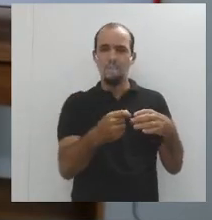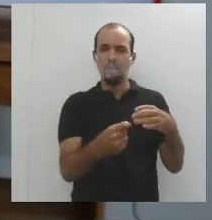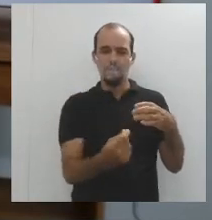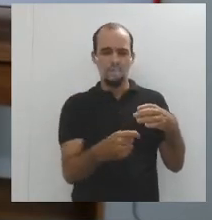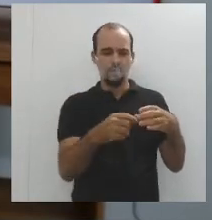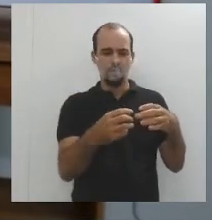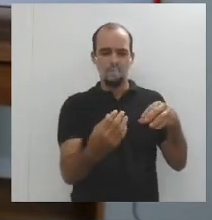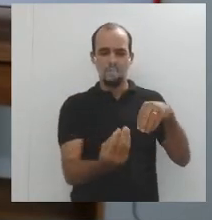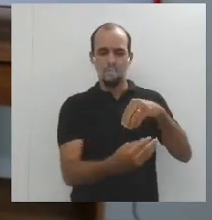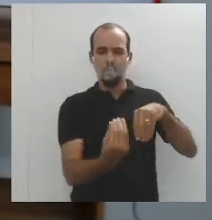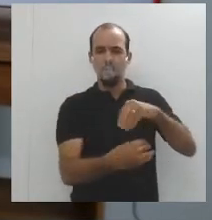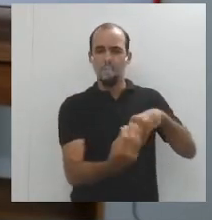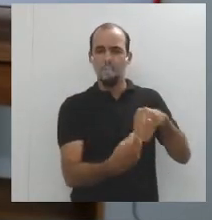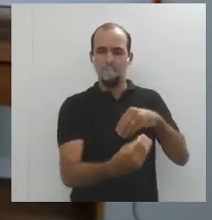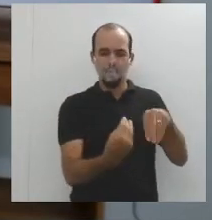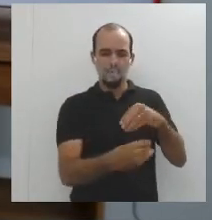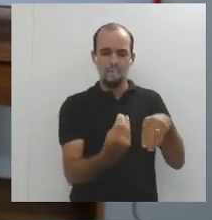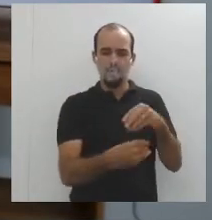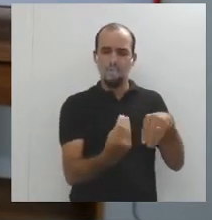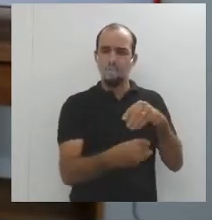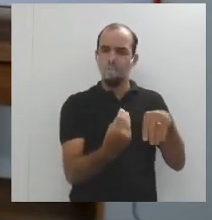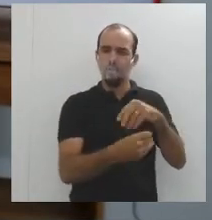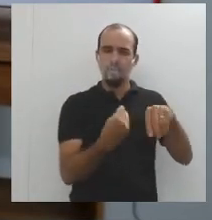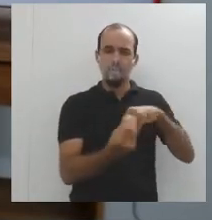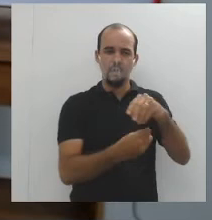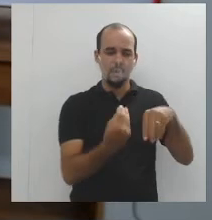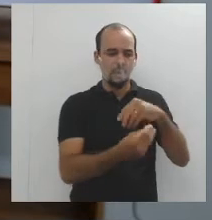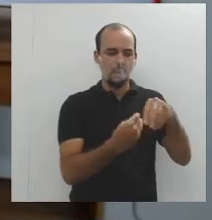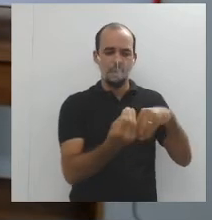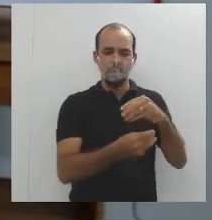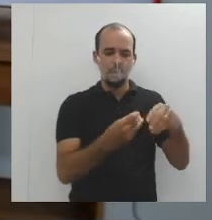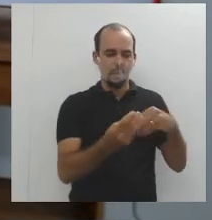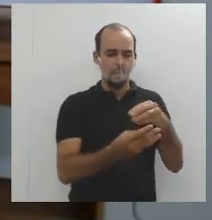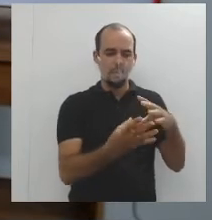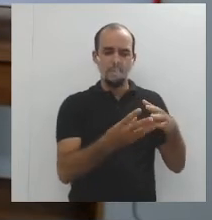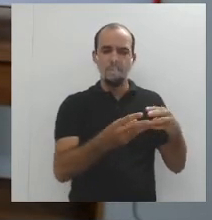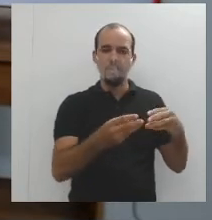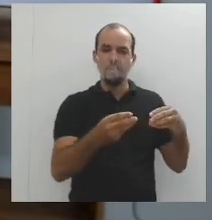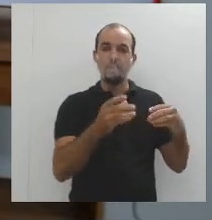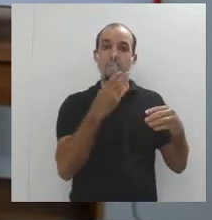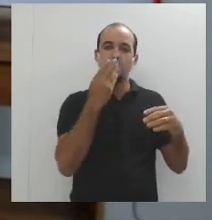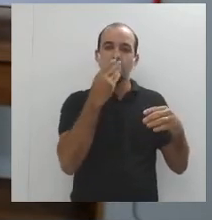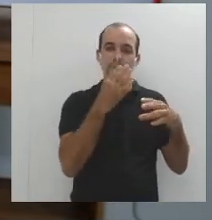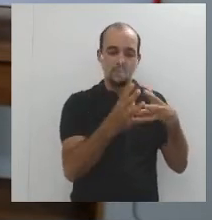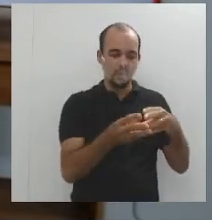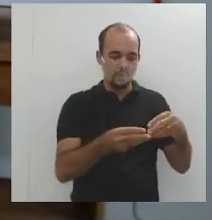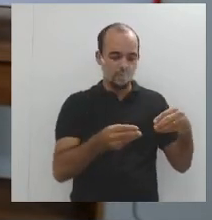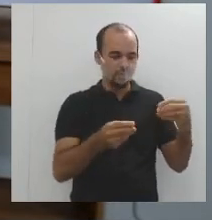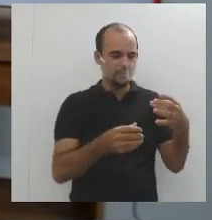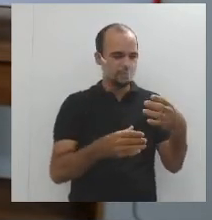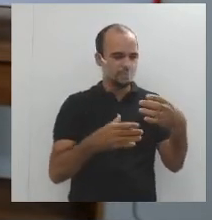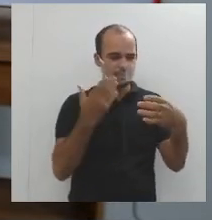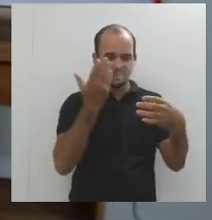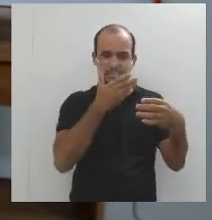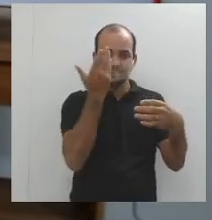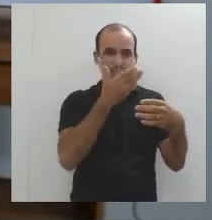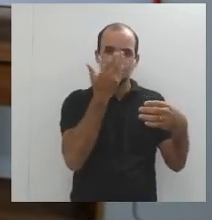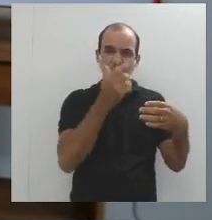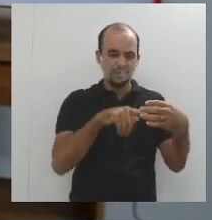seja, as duas são homogêneas. Vocês não conseguem enxergar